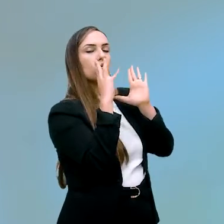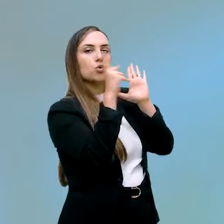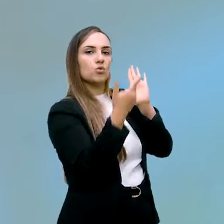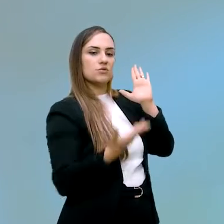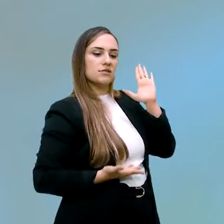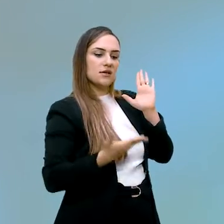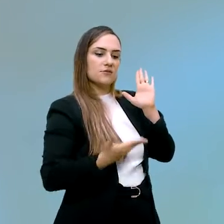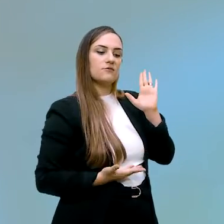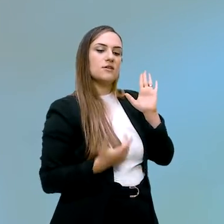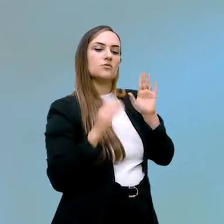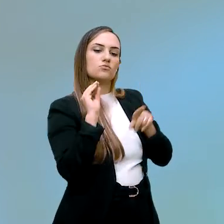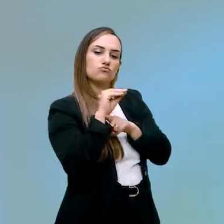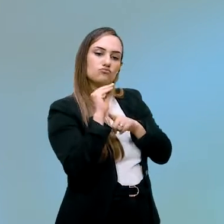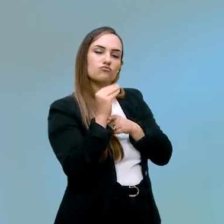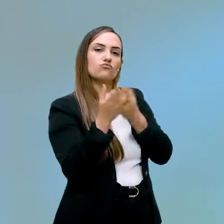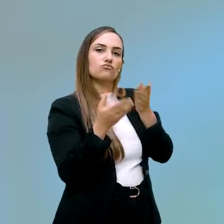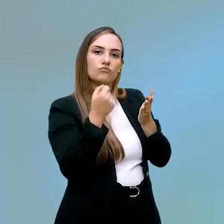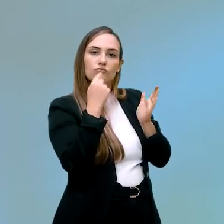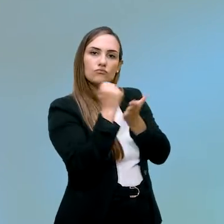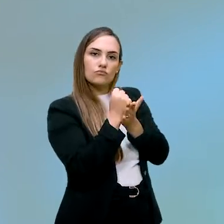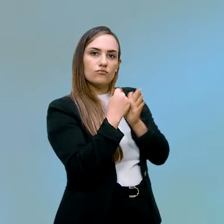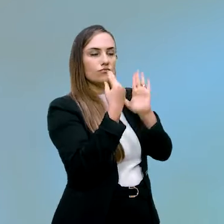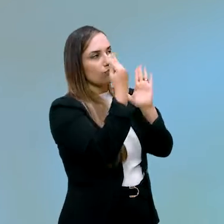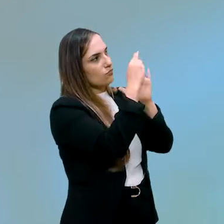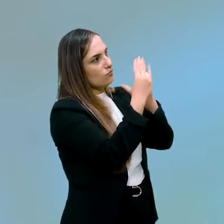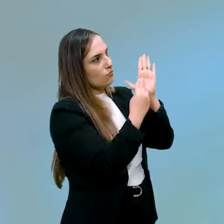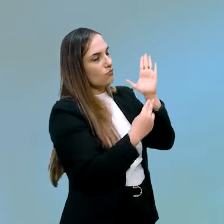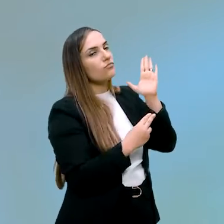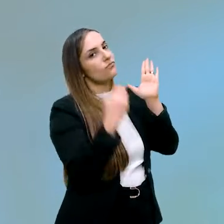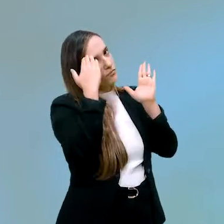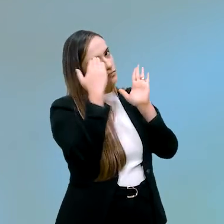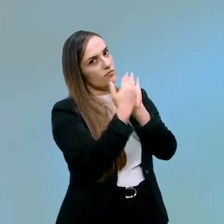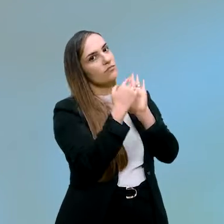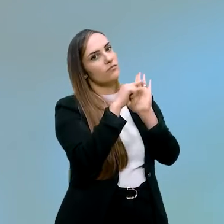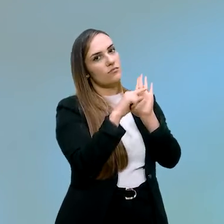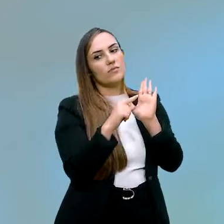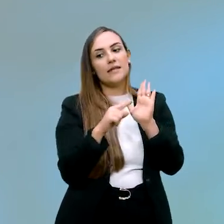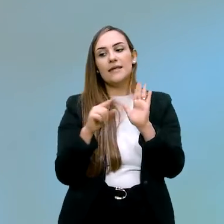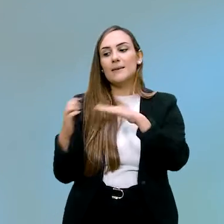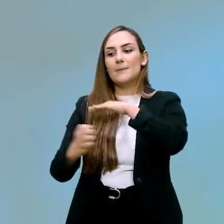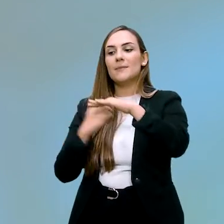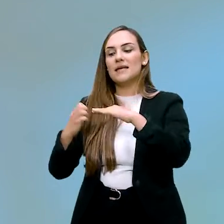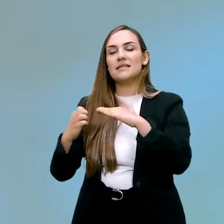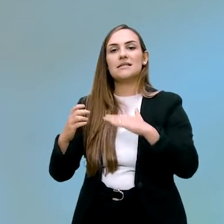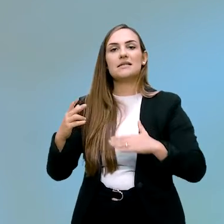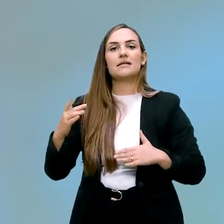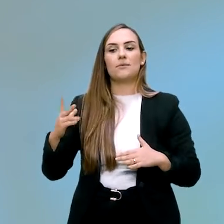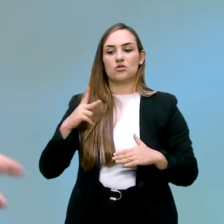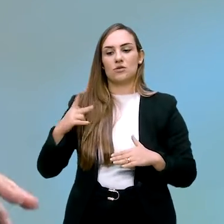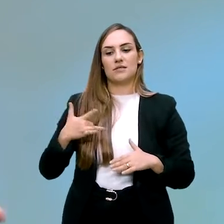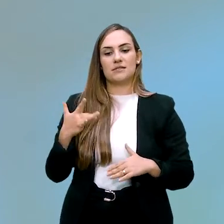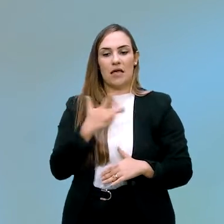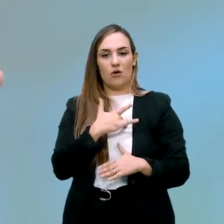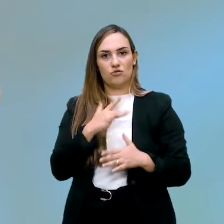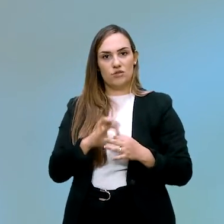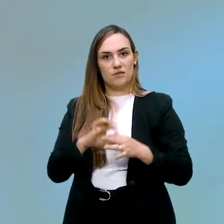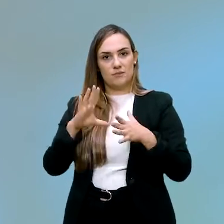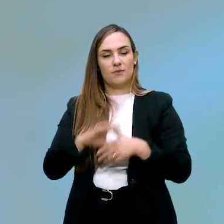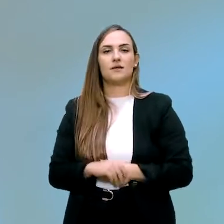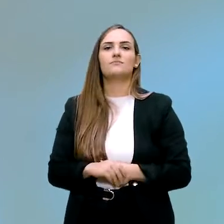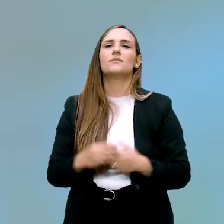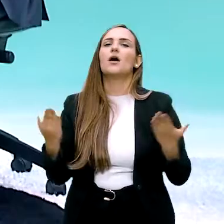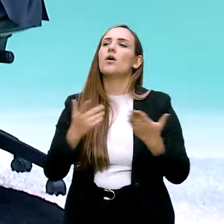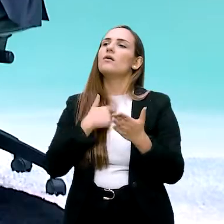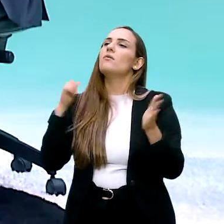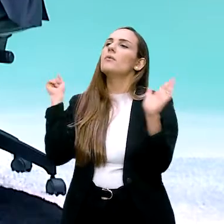oferece os tratamentos e medicamentos impostos obrigatoriamente às operadoras de saúde. E é sobre a atuação da OAB que